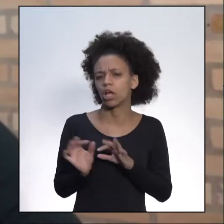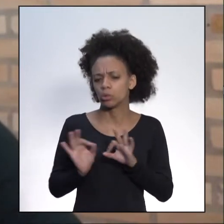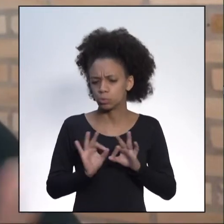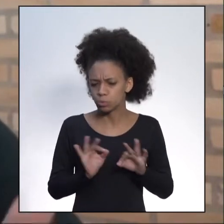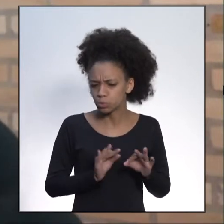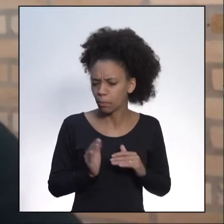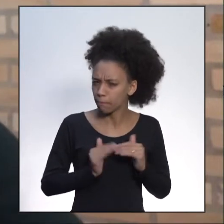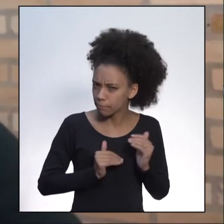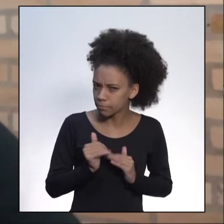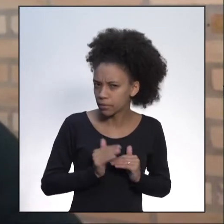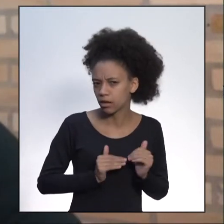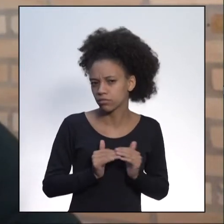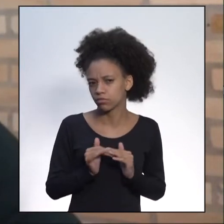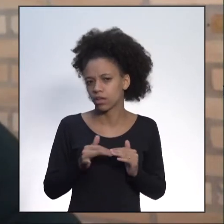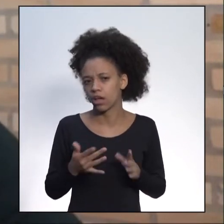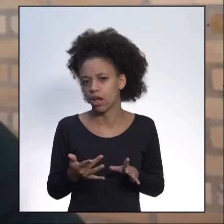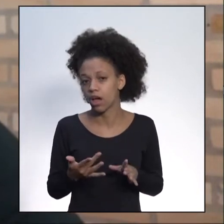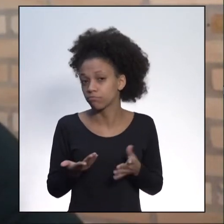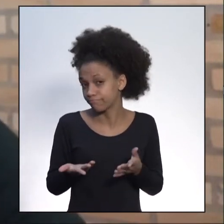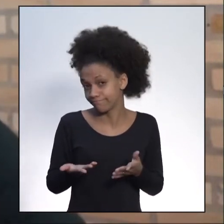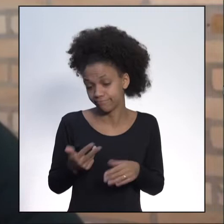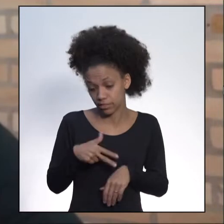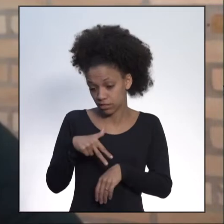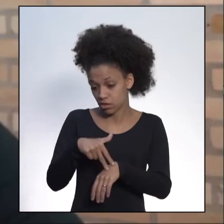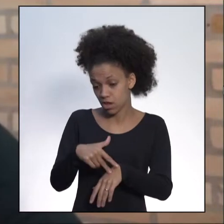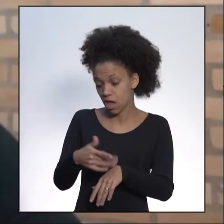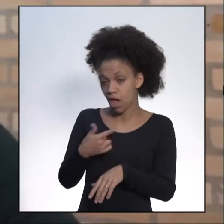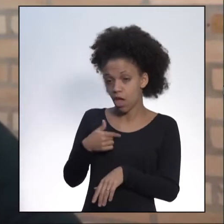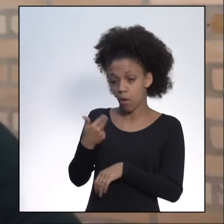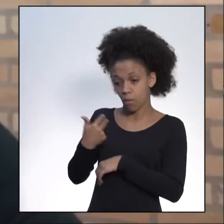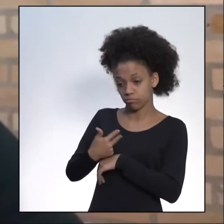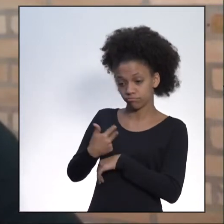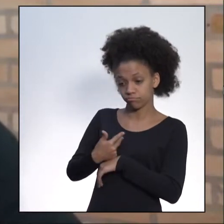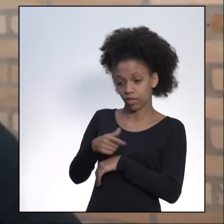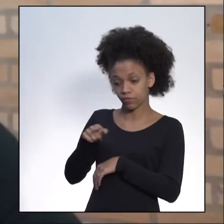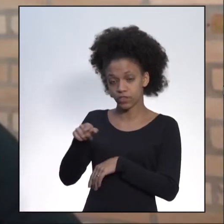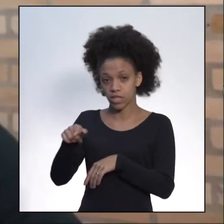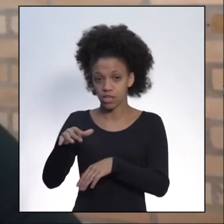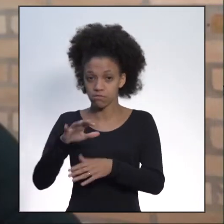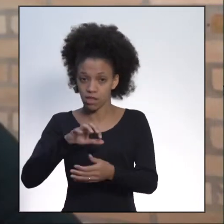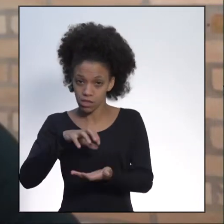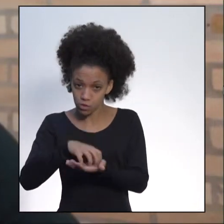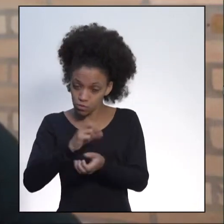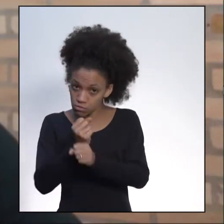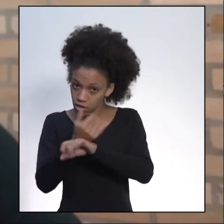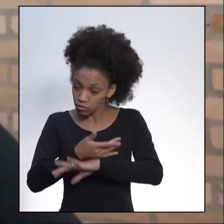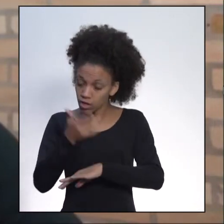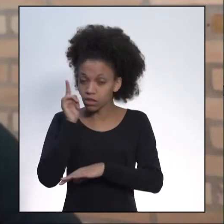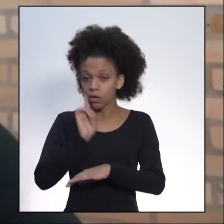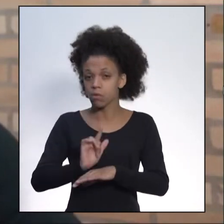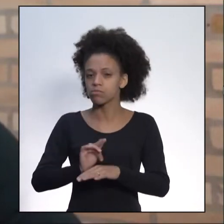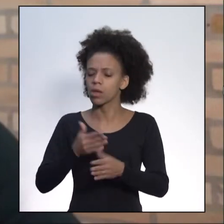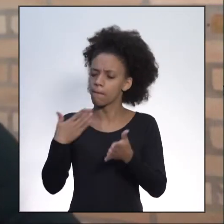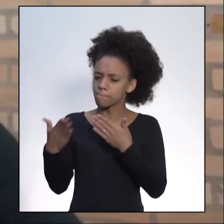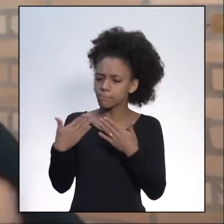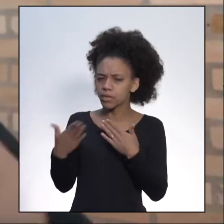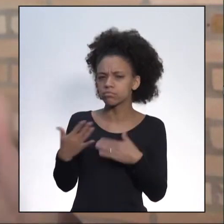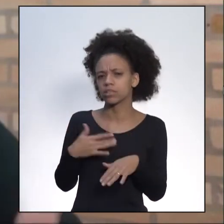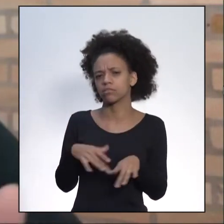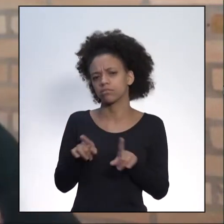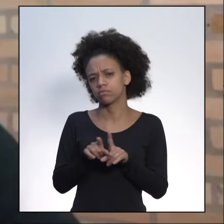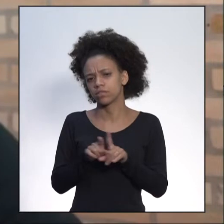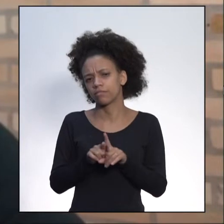colaborativa. Haja visto o que está acontecendo aqui hoje, né? Vocês estão aí, eu estou aqui em Campinas e a gente está conseguindo bater um papo e